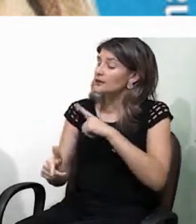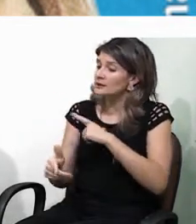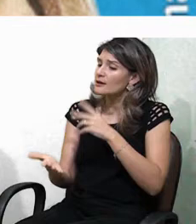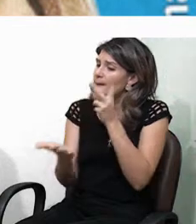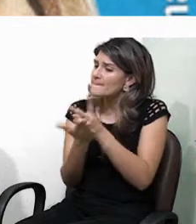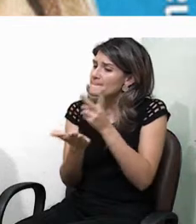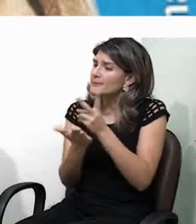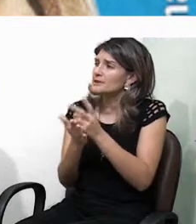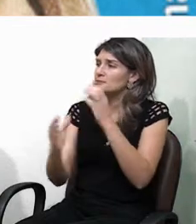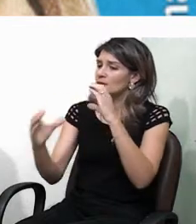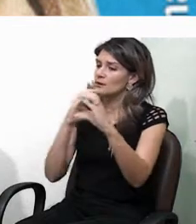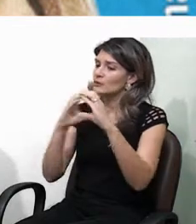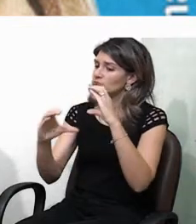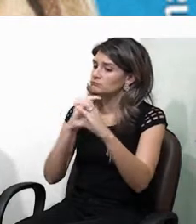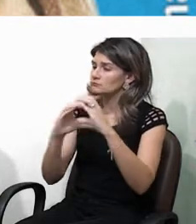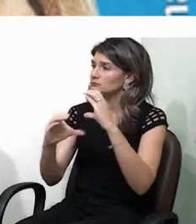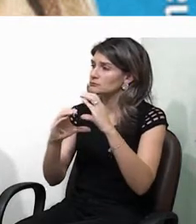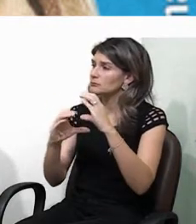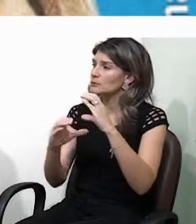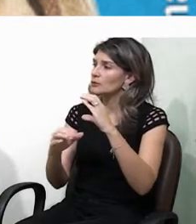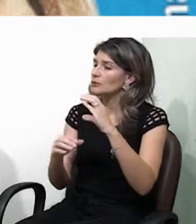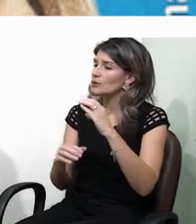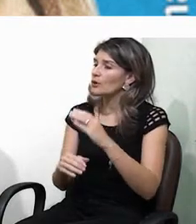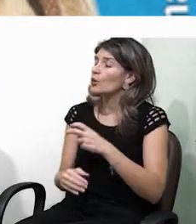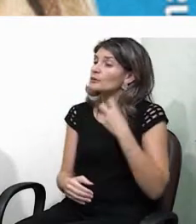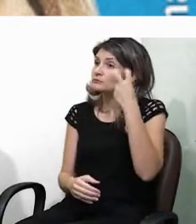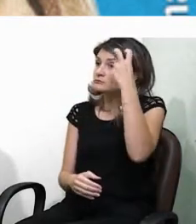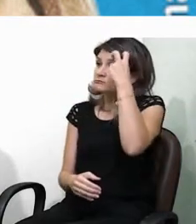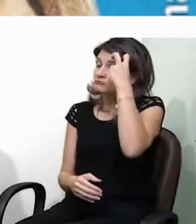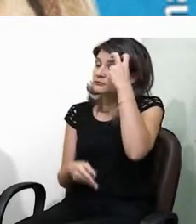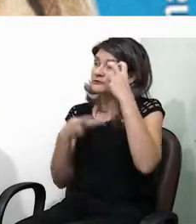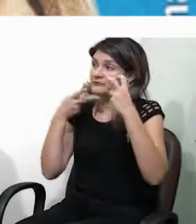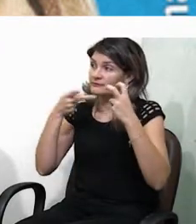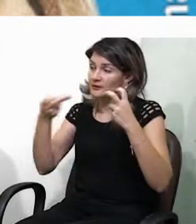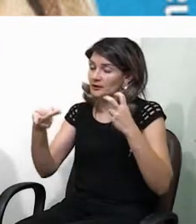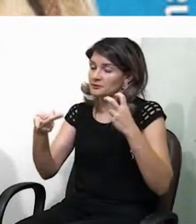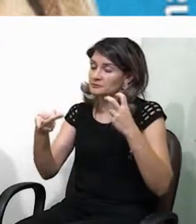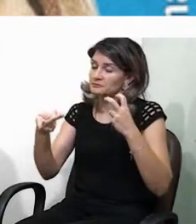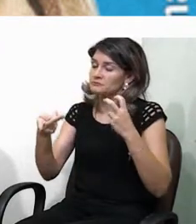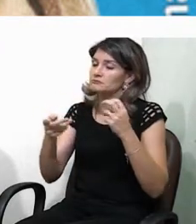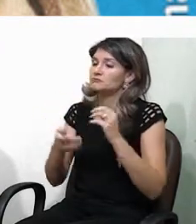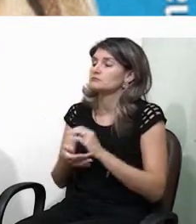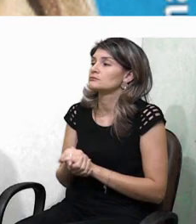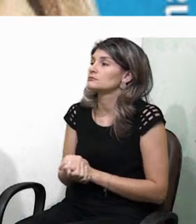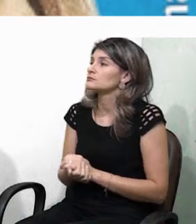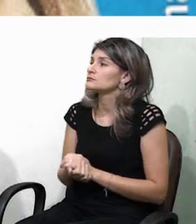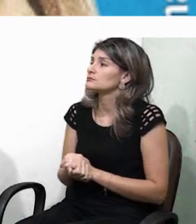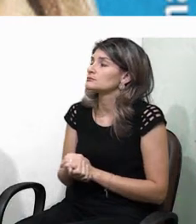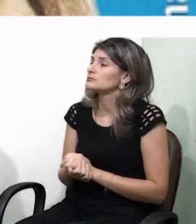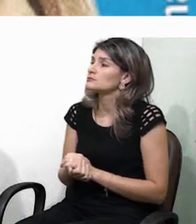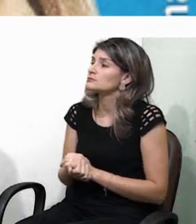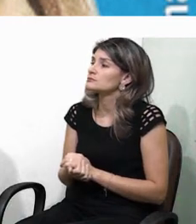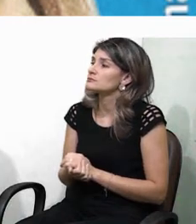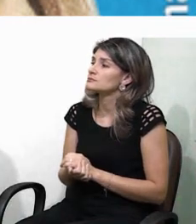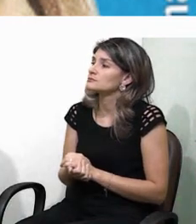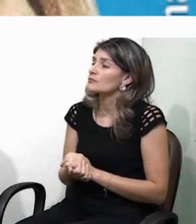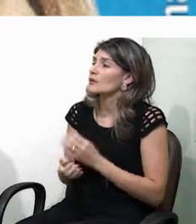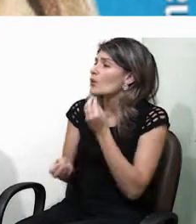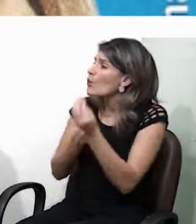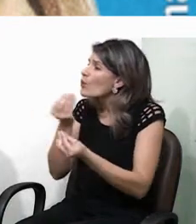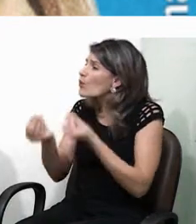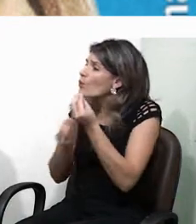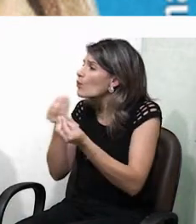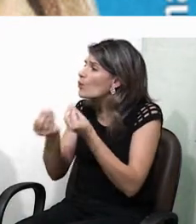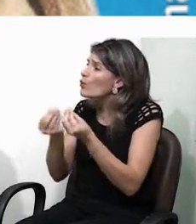comunicação. Quando a gente fala em cultura, que eles possuem a cultura surda, como eles se comunicam por